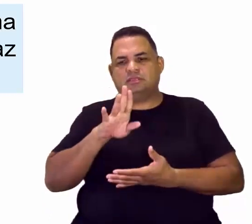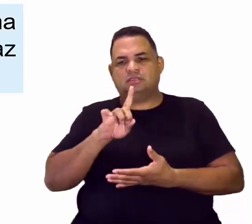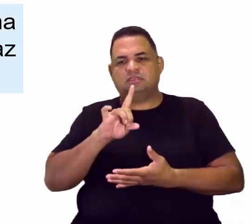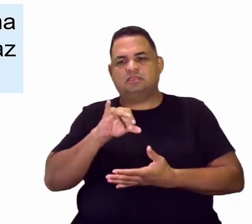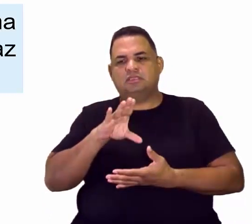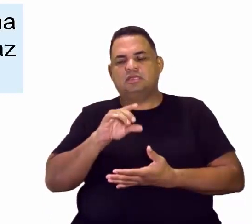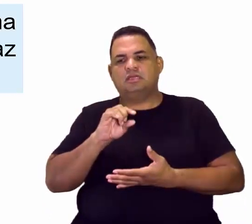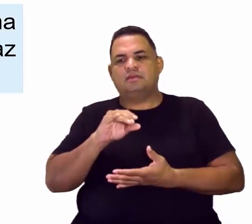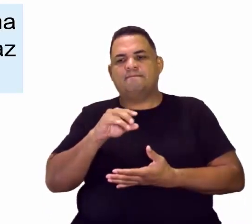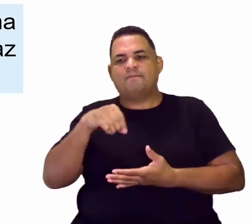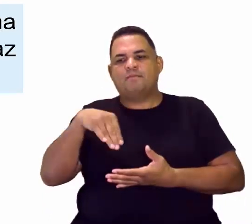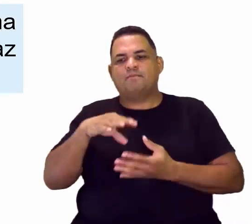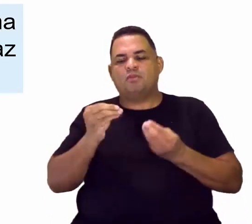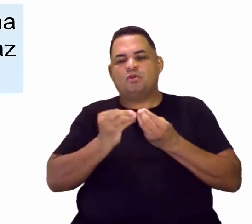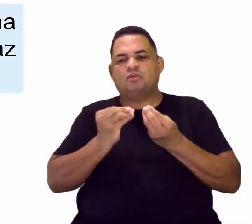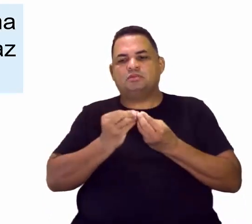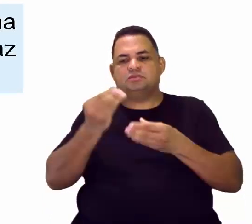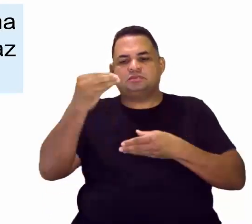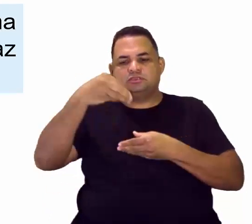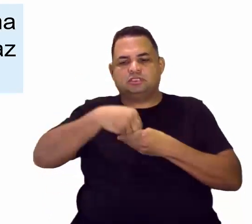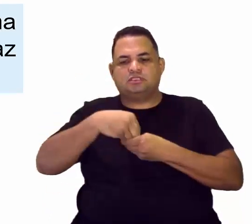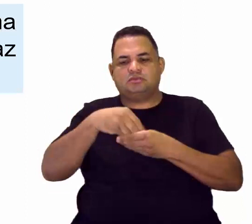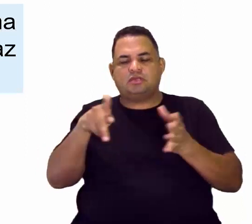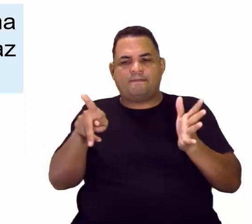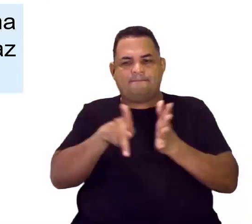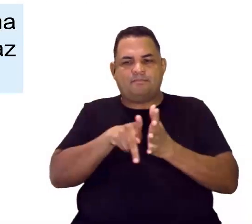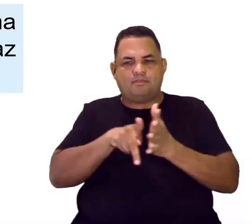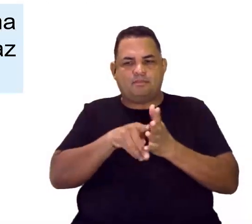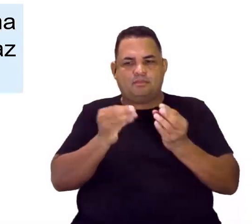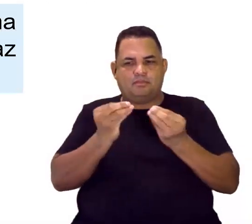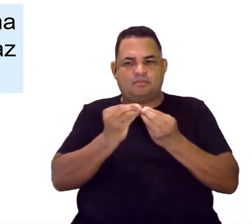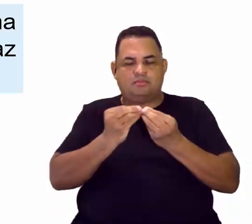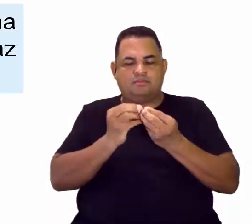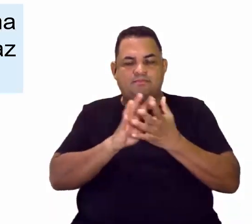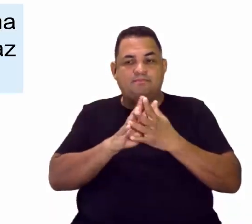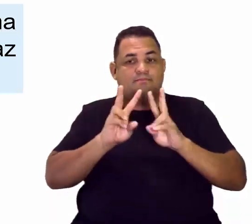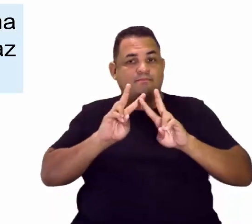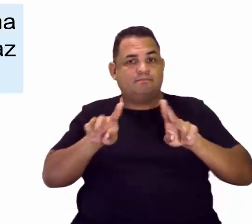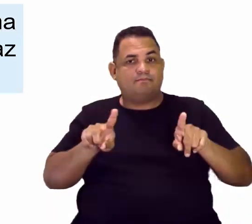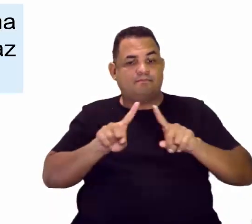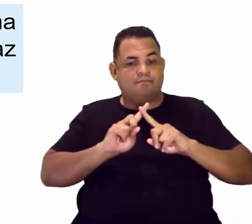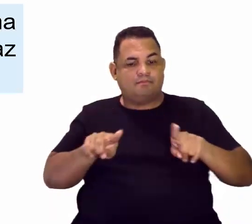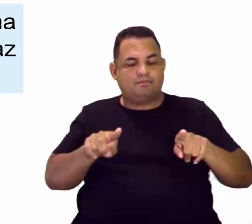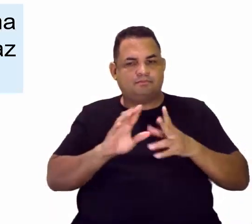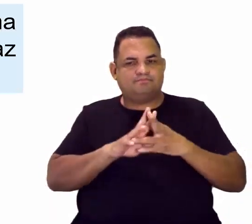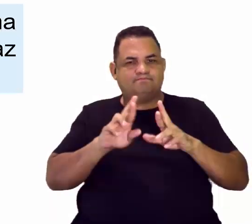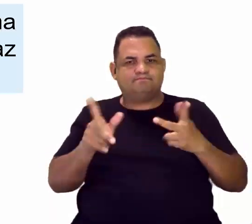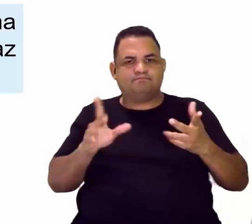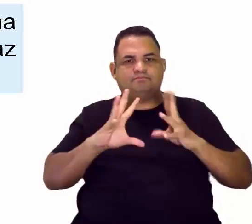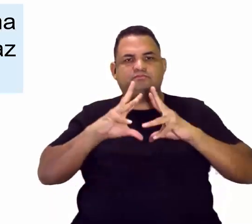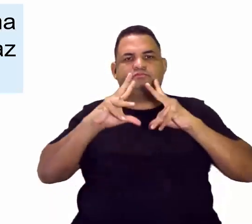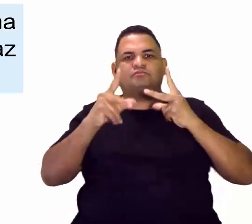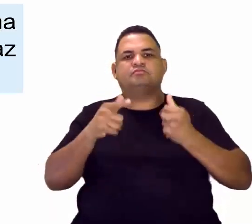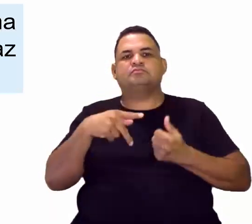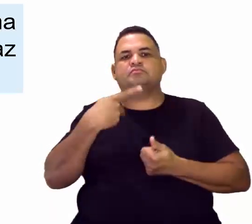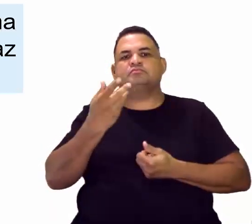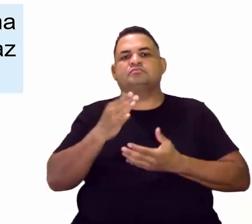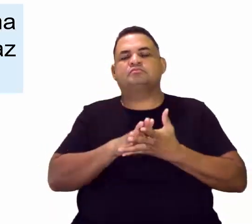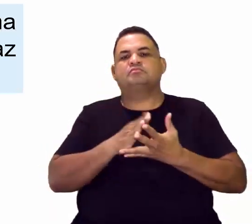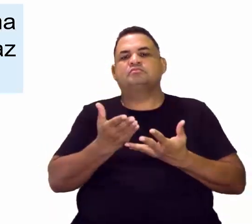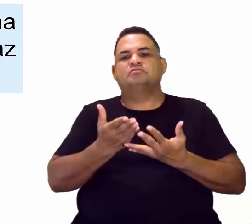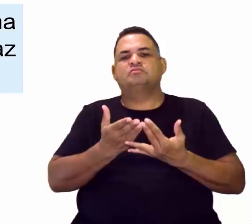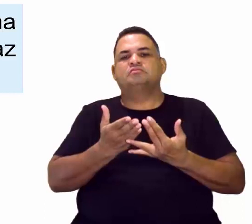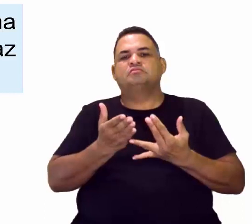intramolecular, seria dentro da própria molécula. Mas só para você diferenciar que toda vida que falar